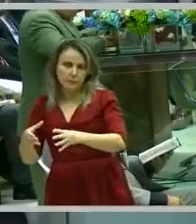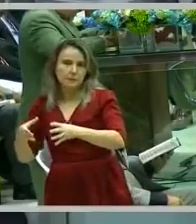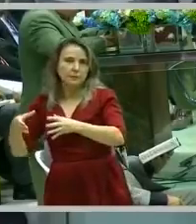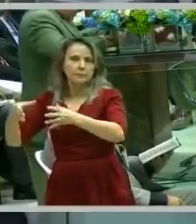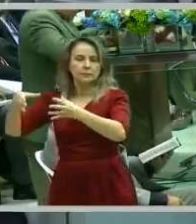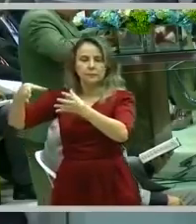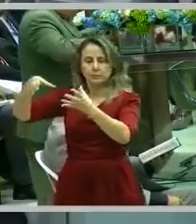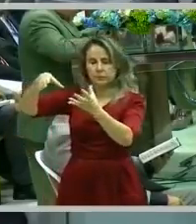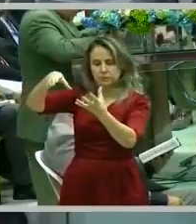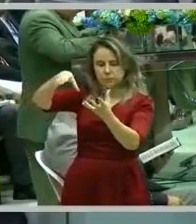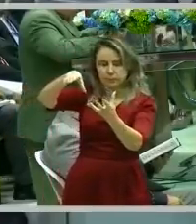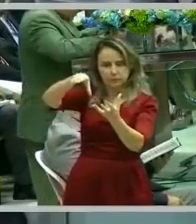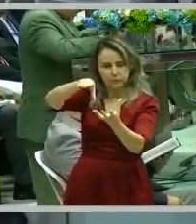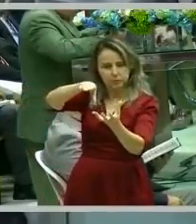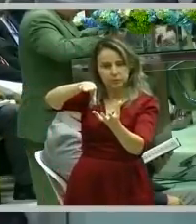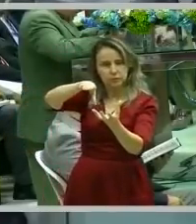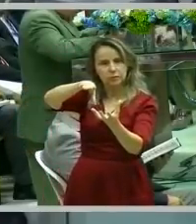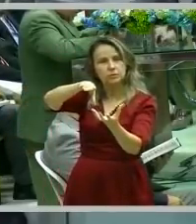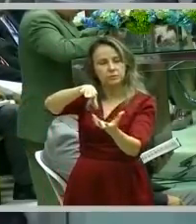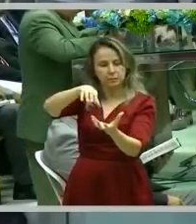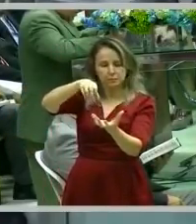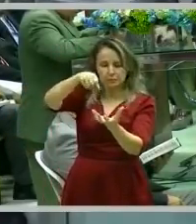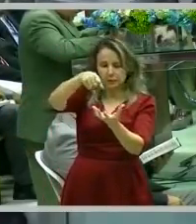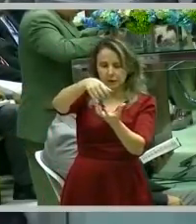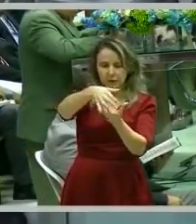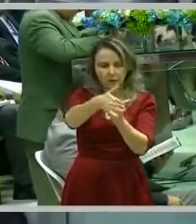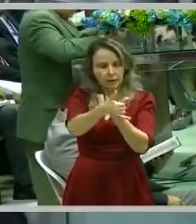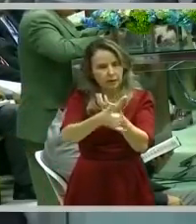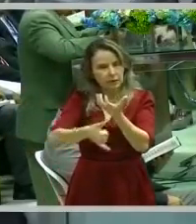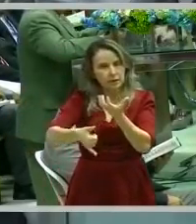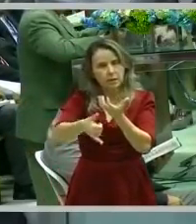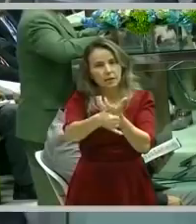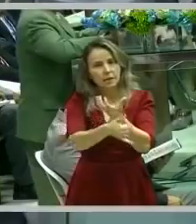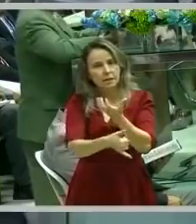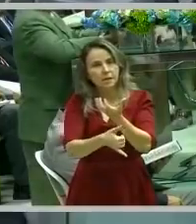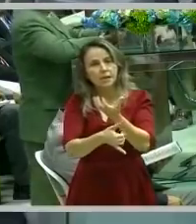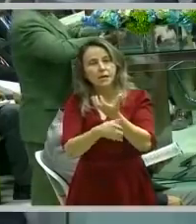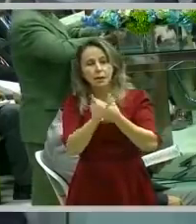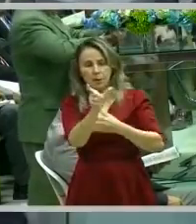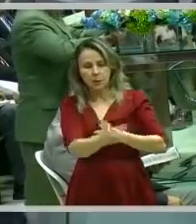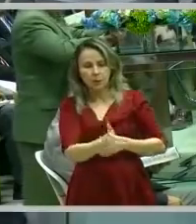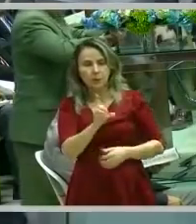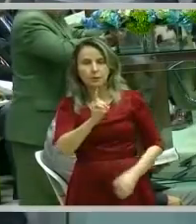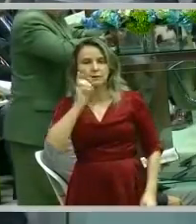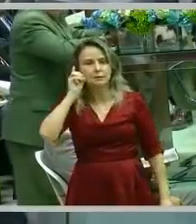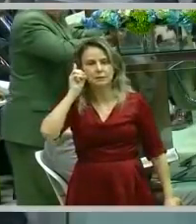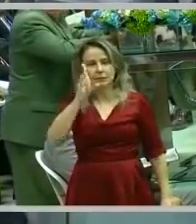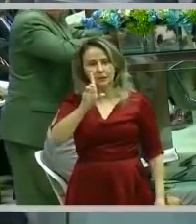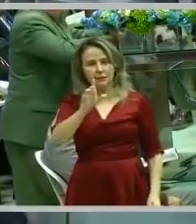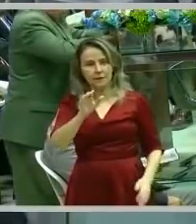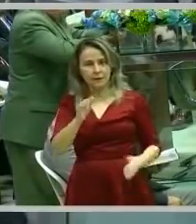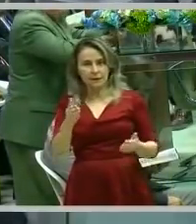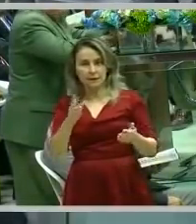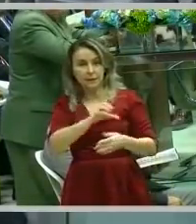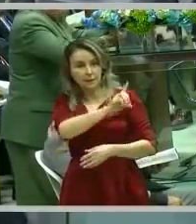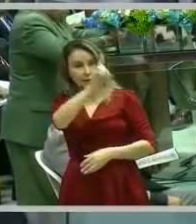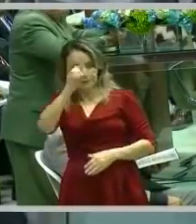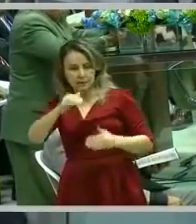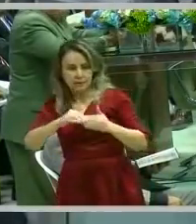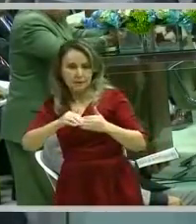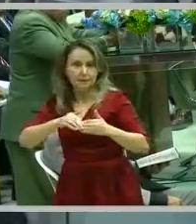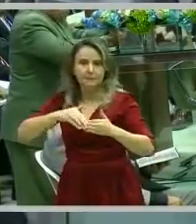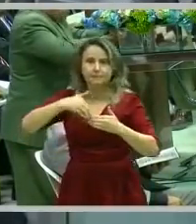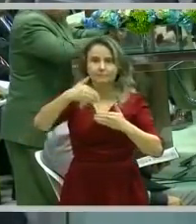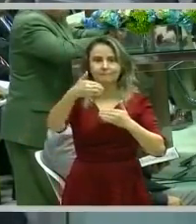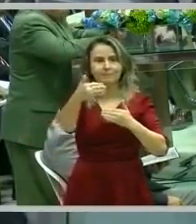de seus irmãos. E desde aquele dia em diante, o Espírito do Senhor